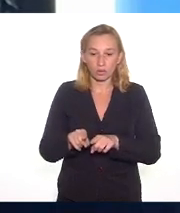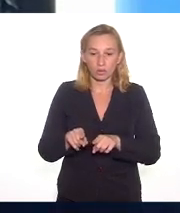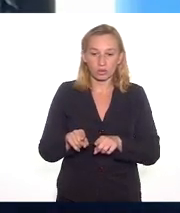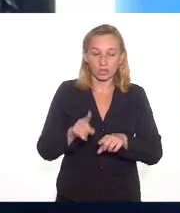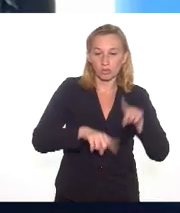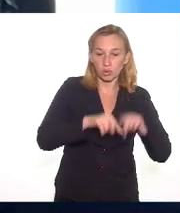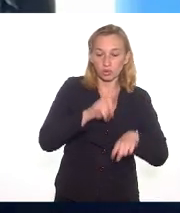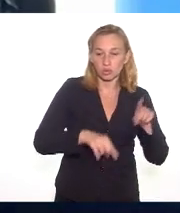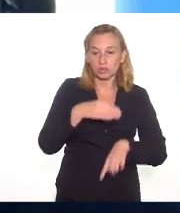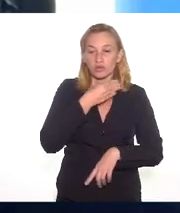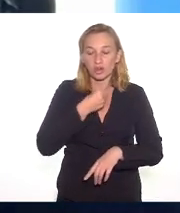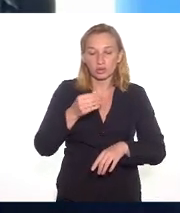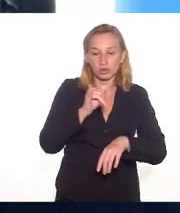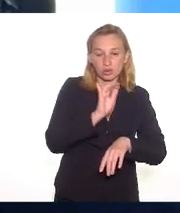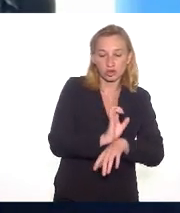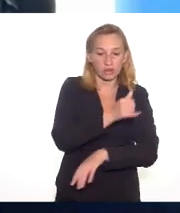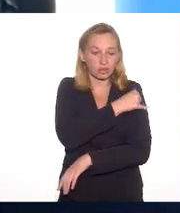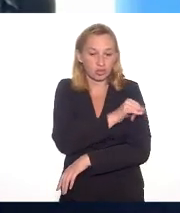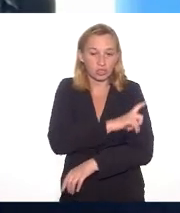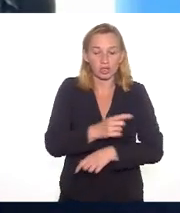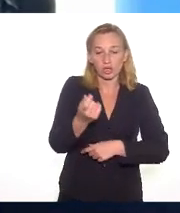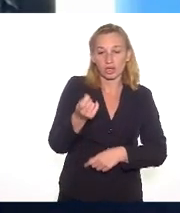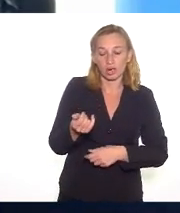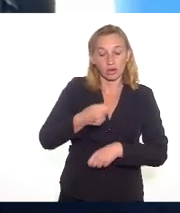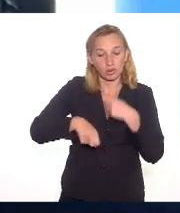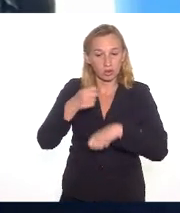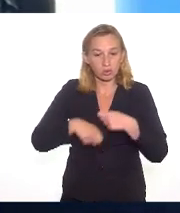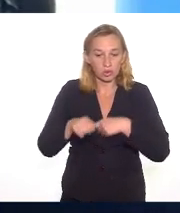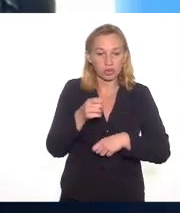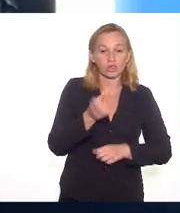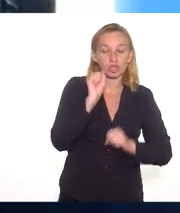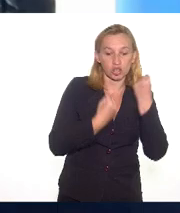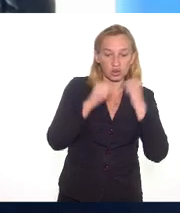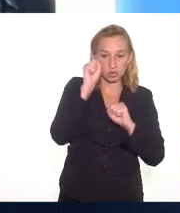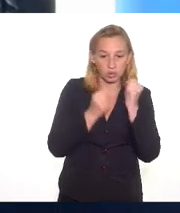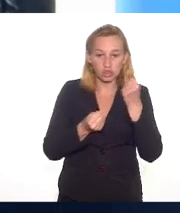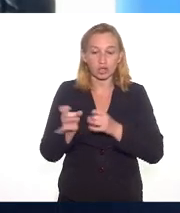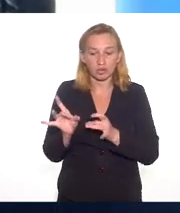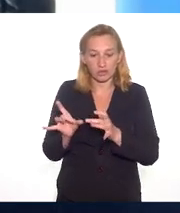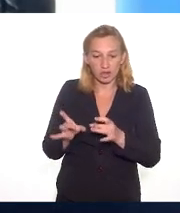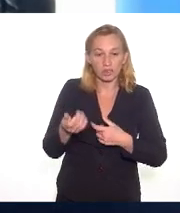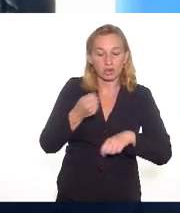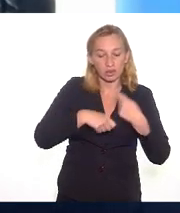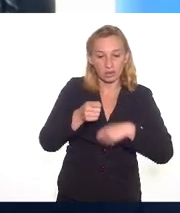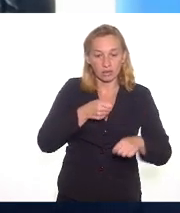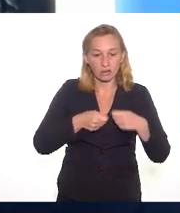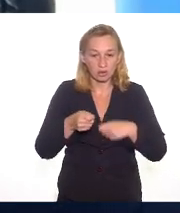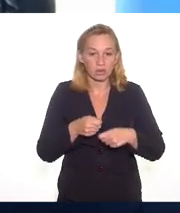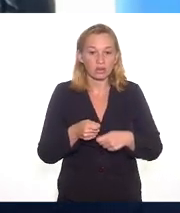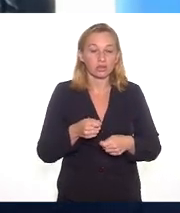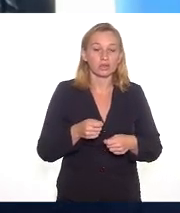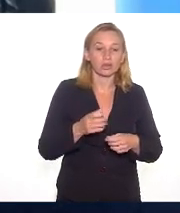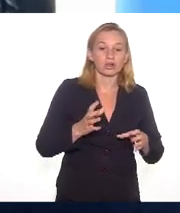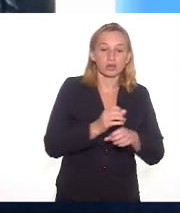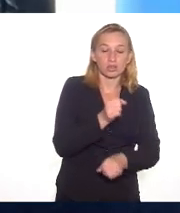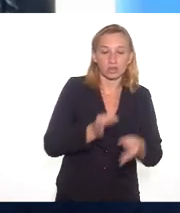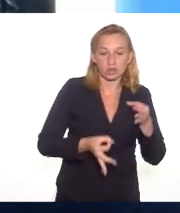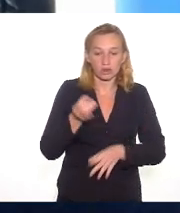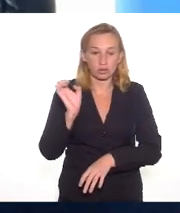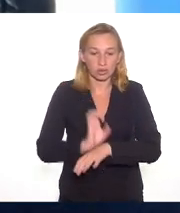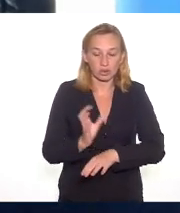de Janeiro, de Economia, Indústria e Comércio, de Tributação, Controle e Arrecadação Estadual, Fiscalização dos Tributos Estaduais